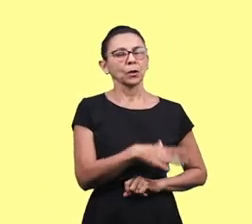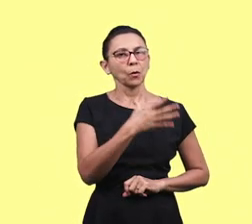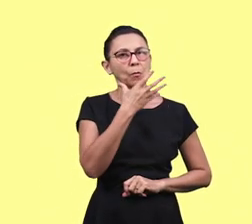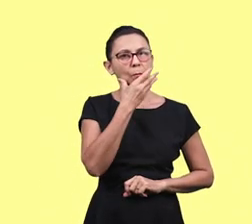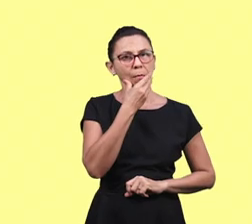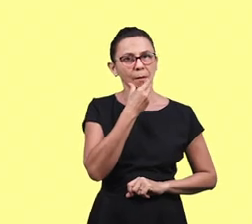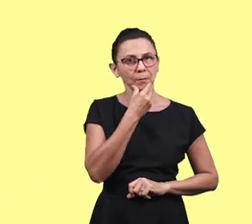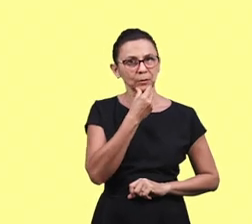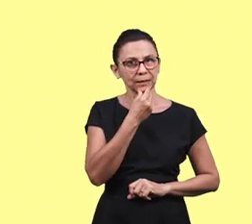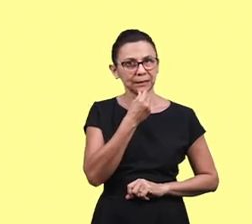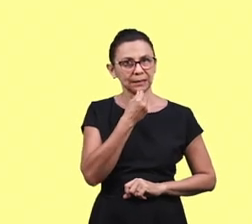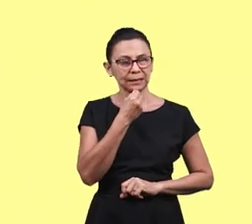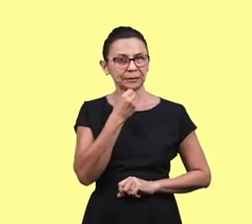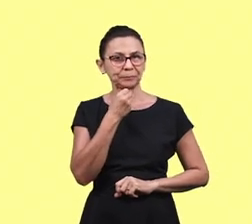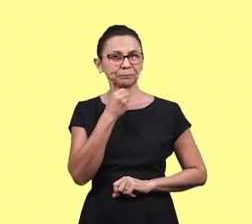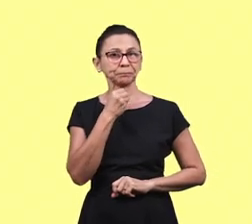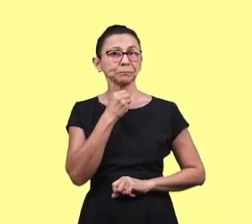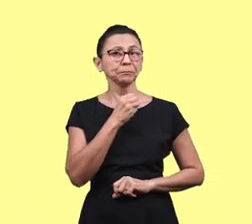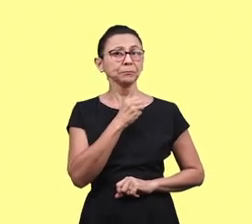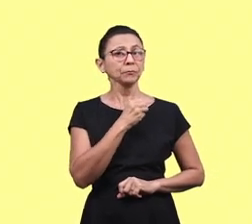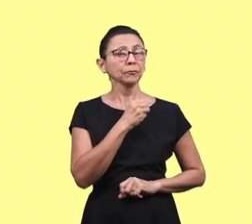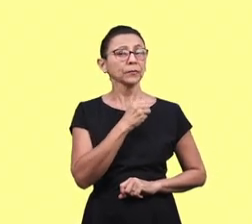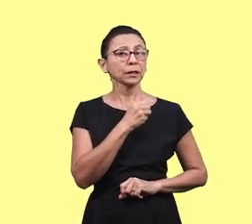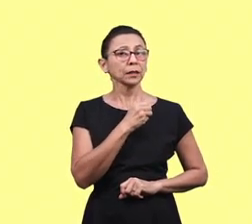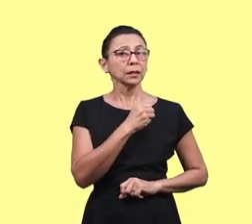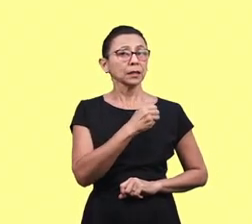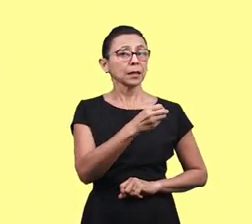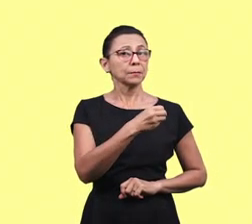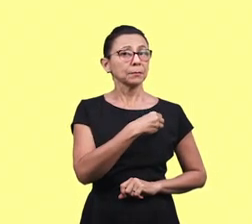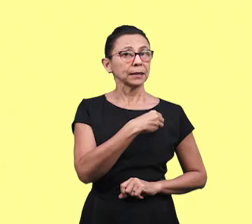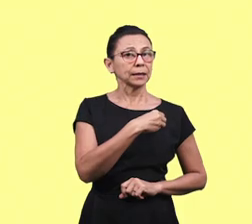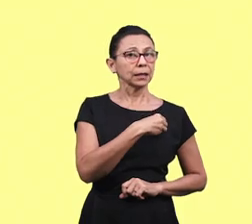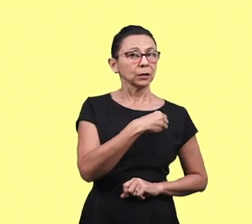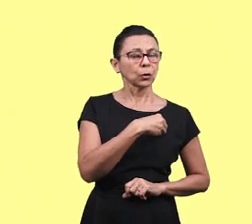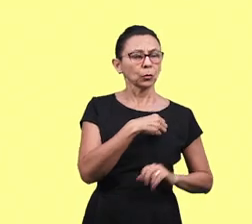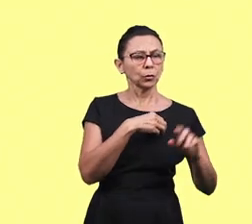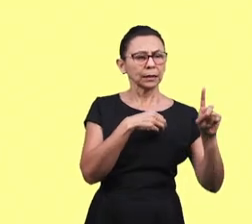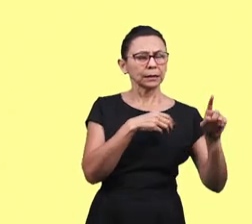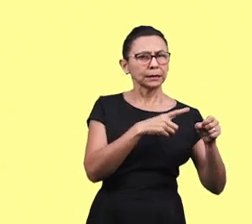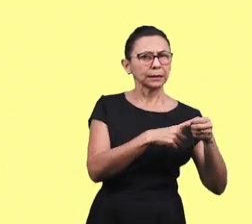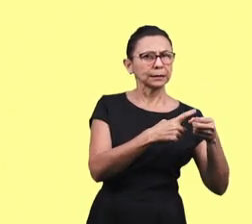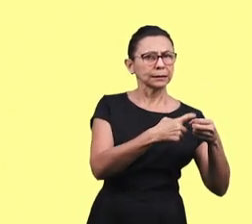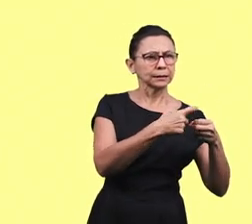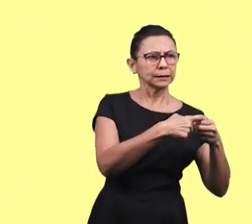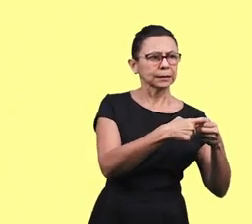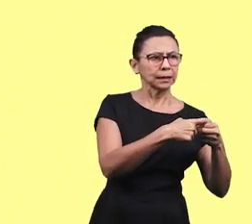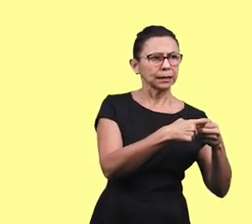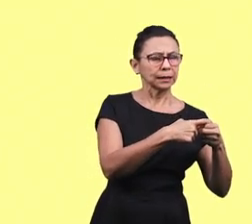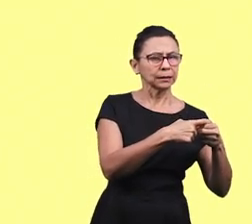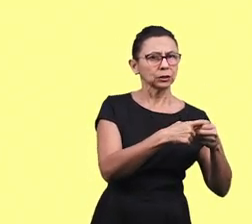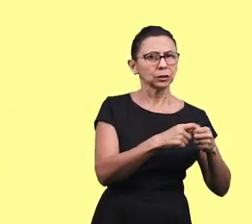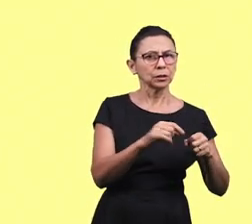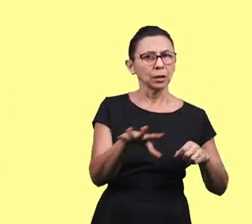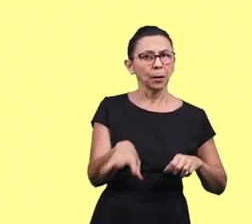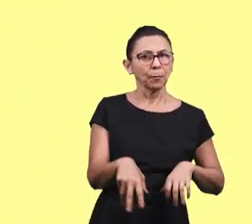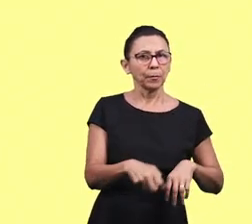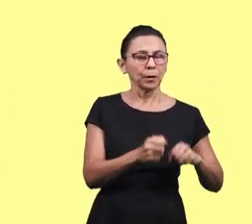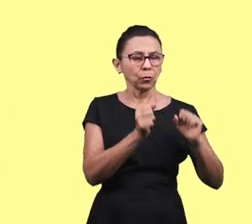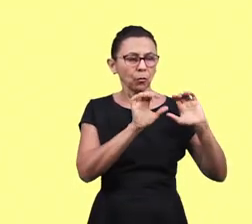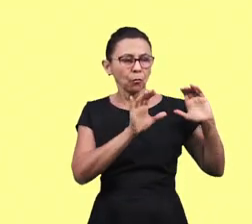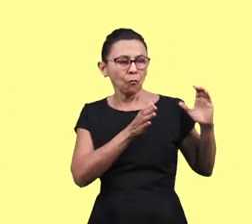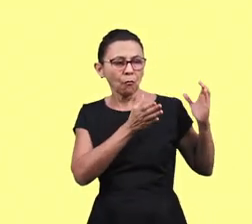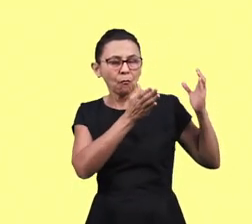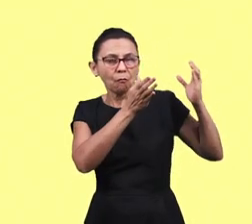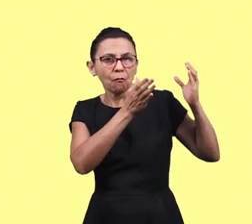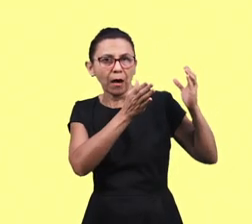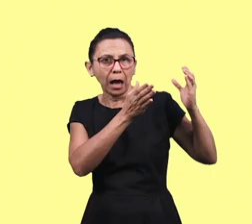uma pecadora, sabendo que ele estava à mesa em casa do fariseu, levou um vaso de